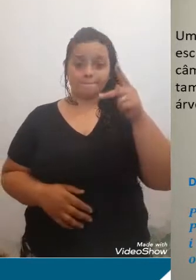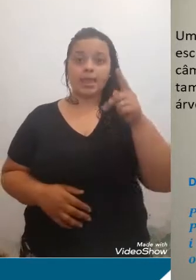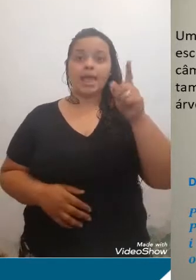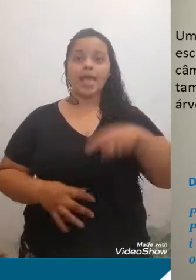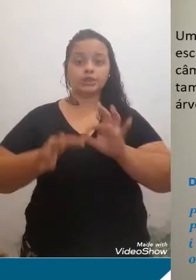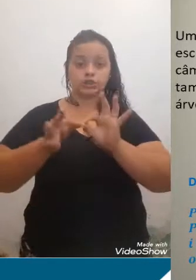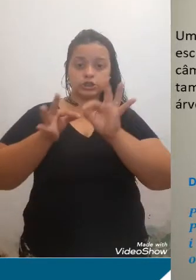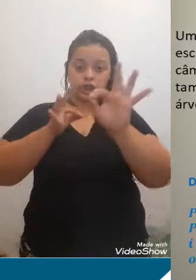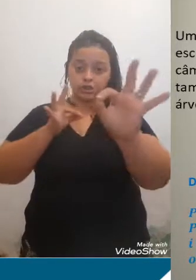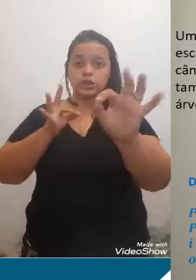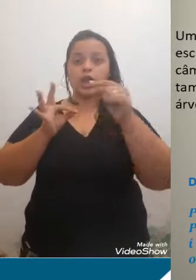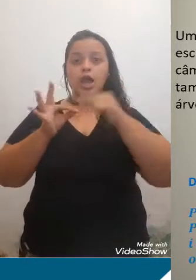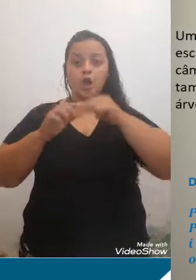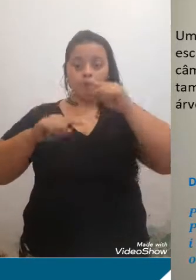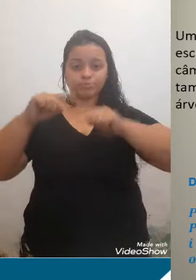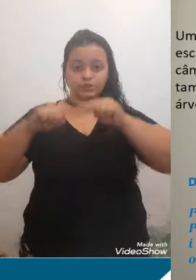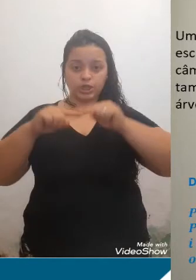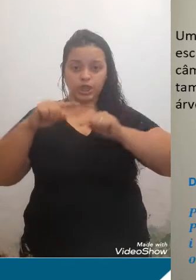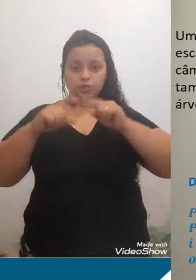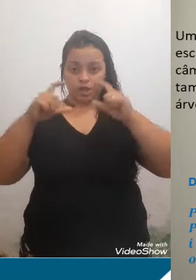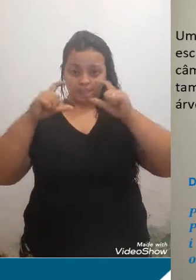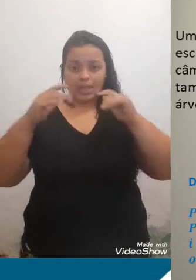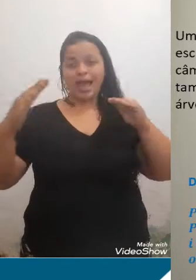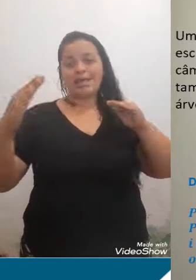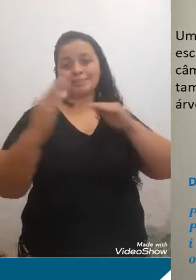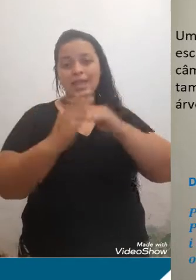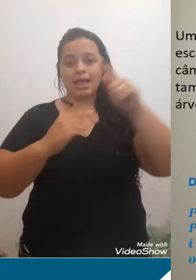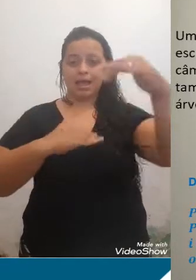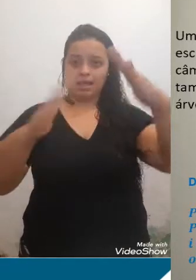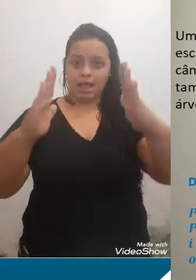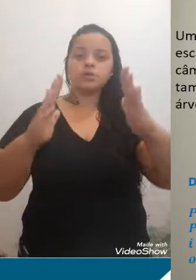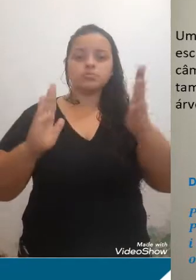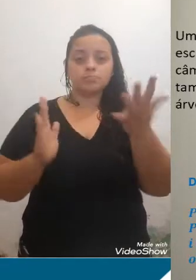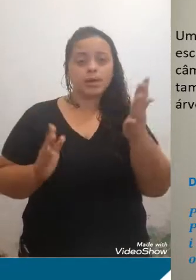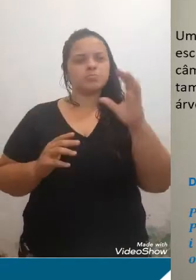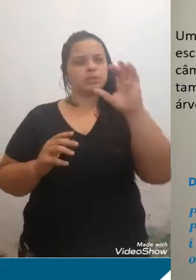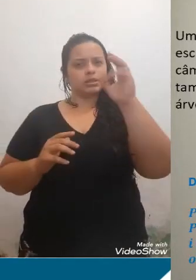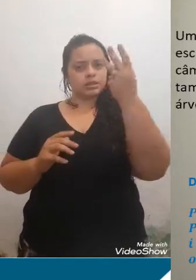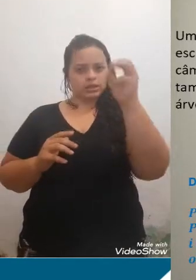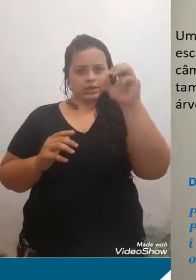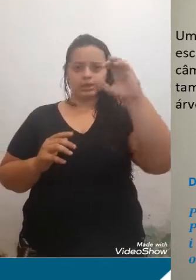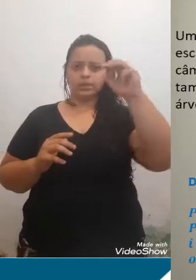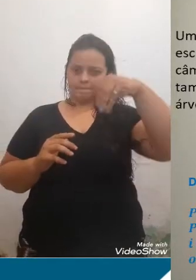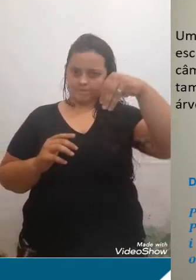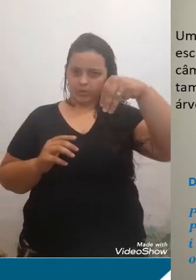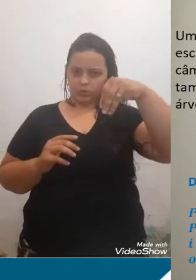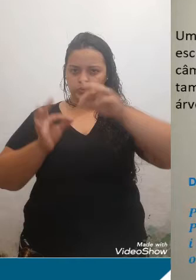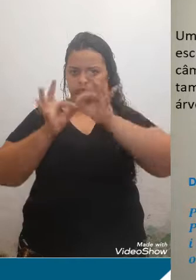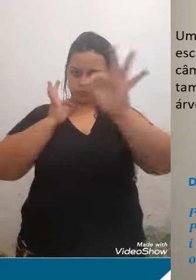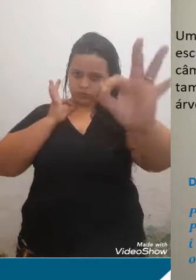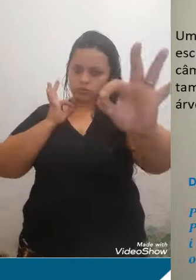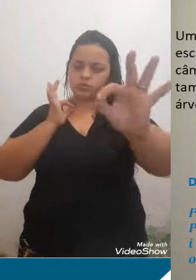O P é a distância do objeto até a câmara escura. Então, esse P vale 30 metros, que ele diz